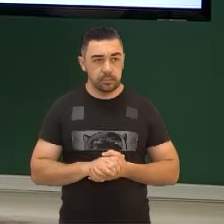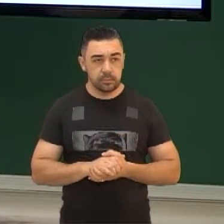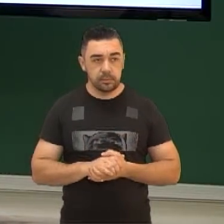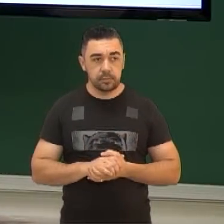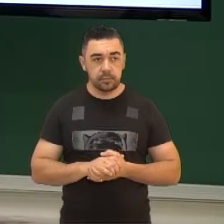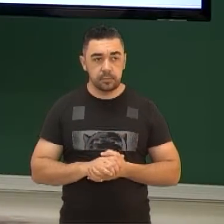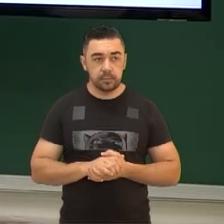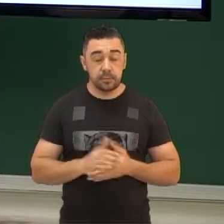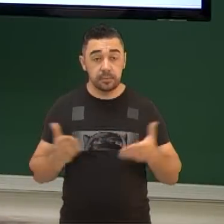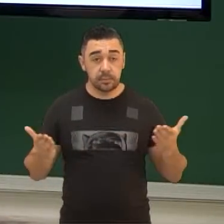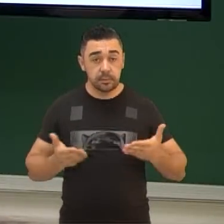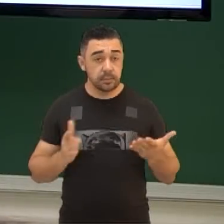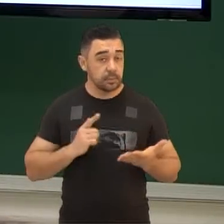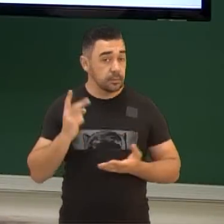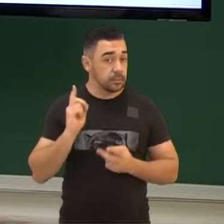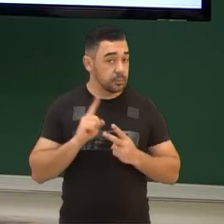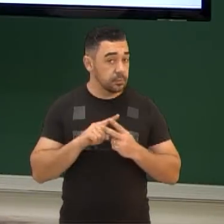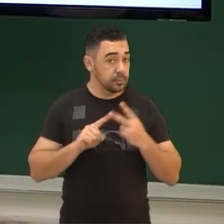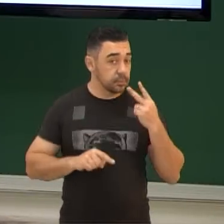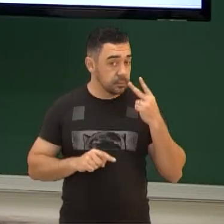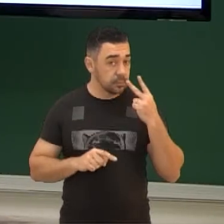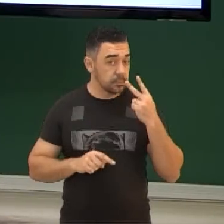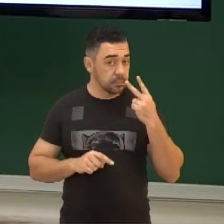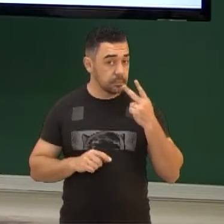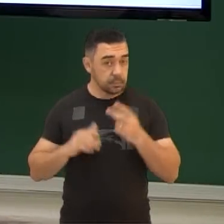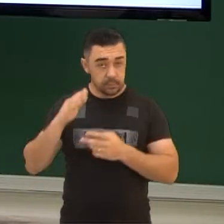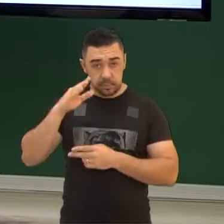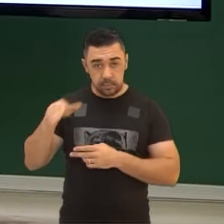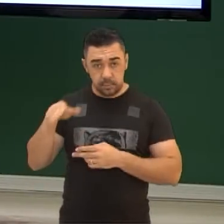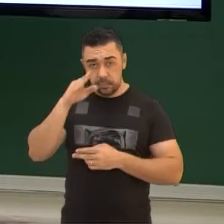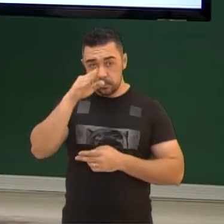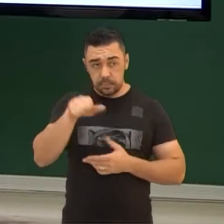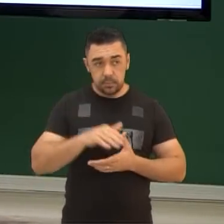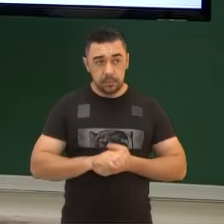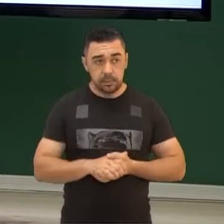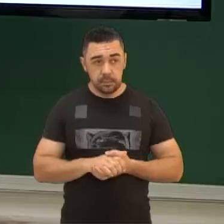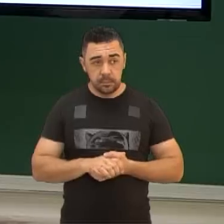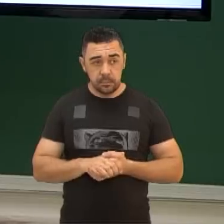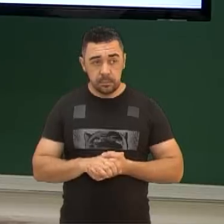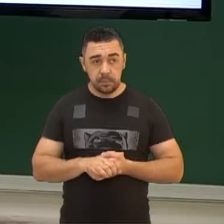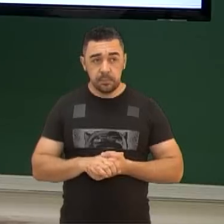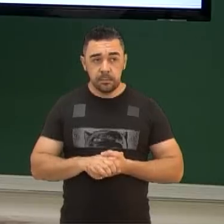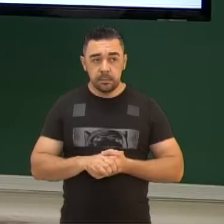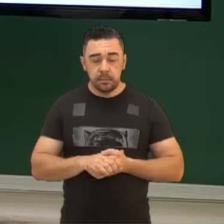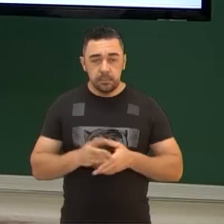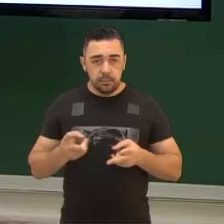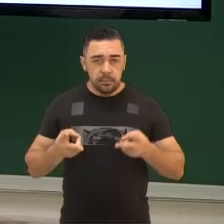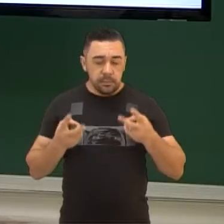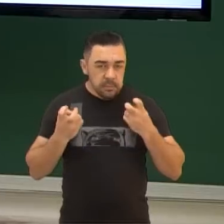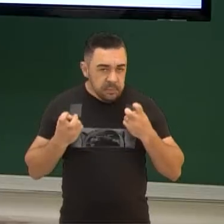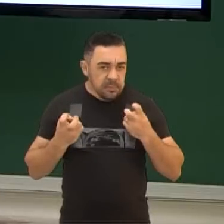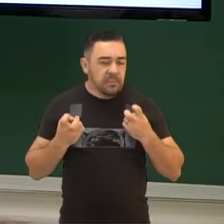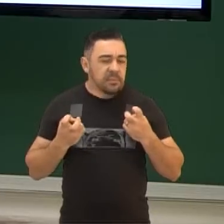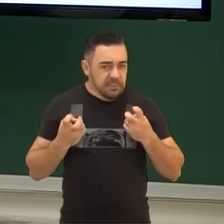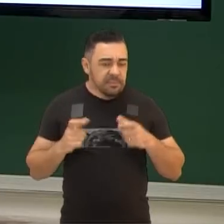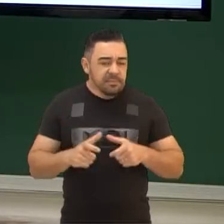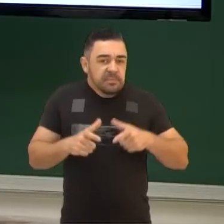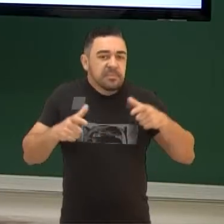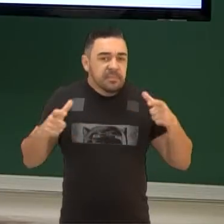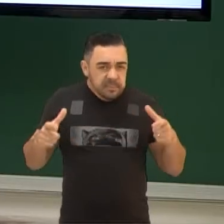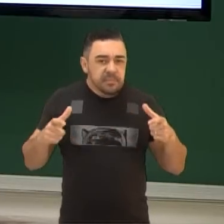que aconteceu? Eu tenho agora 2 quadradinhos cortados ali no telhadinho, ó, na diagonal, tá bom? Então, perceba que ela foi